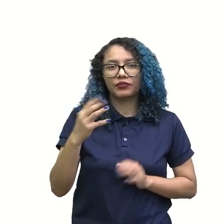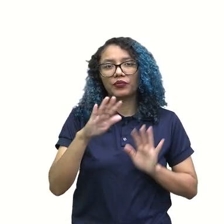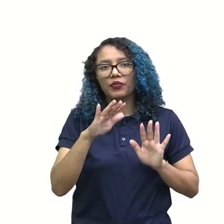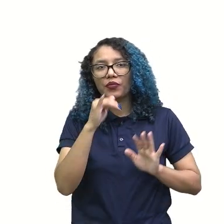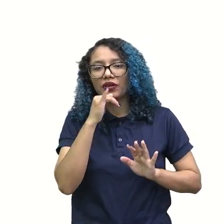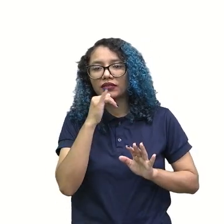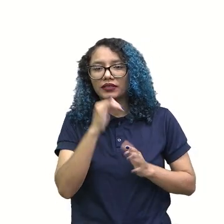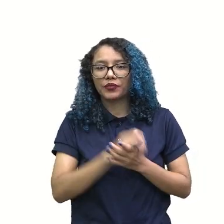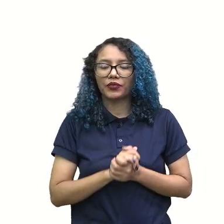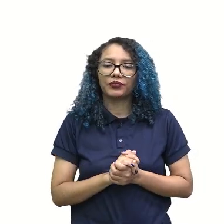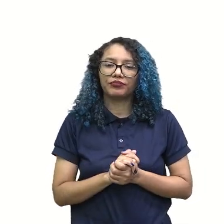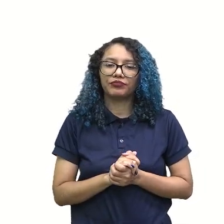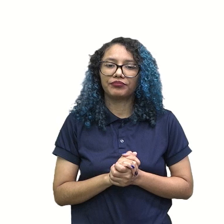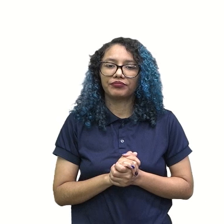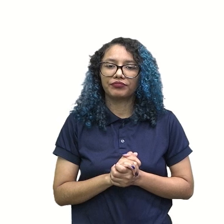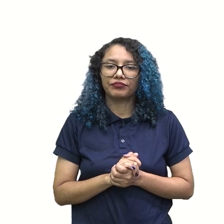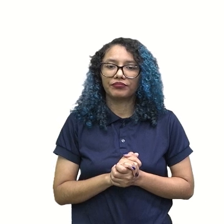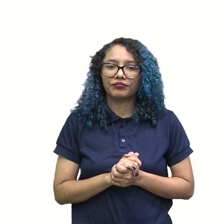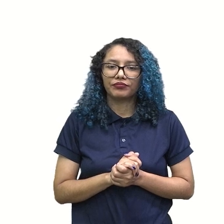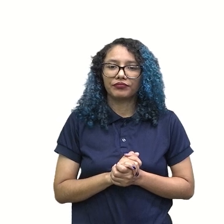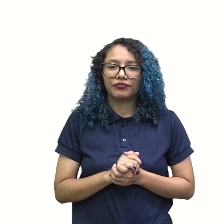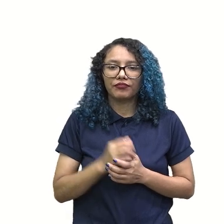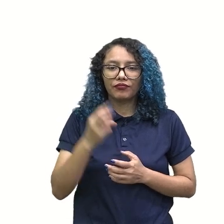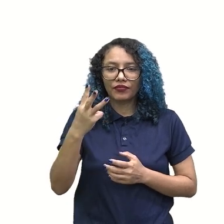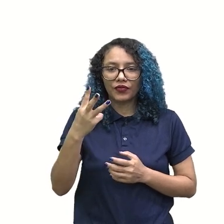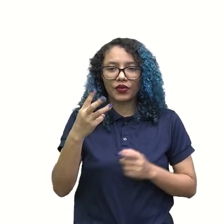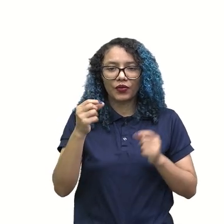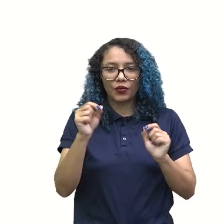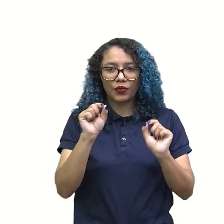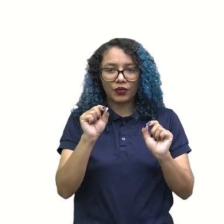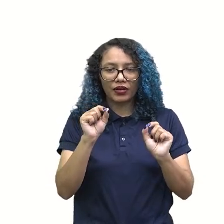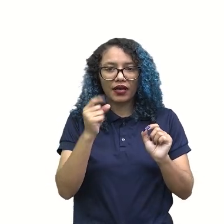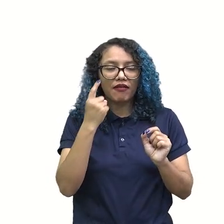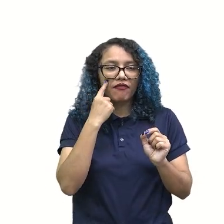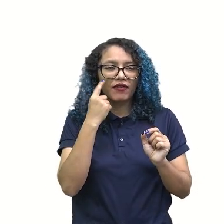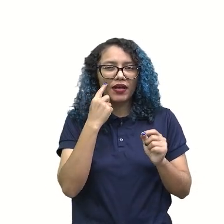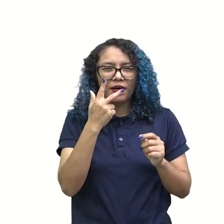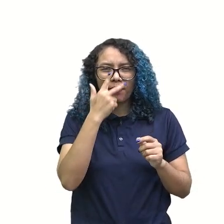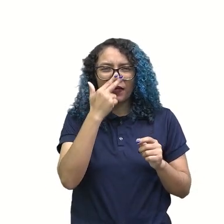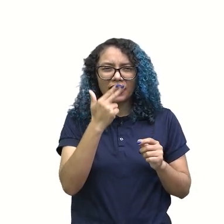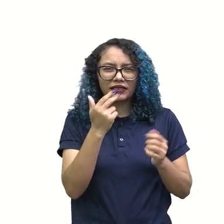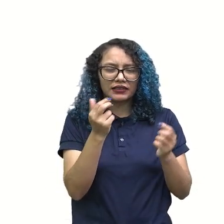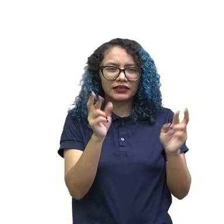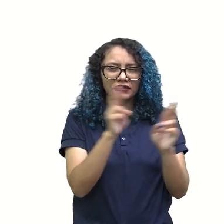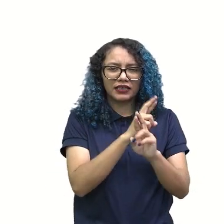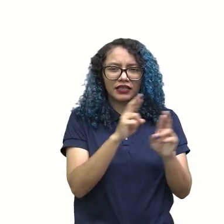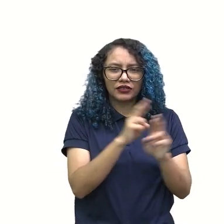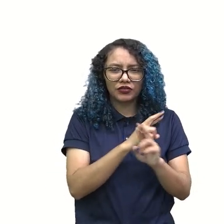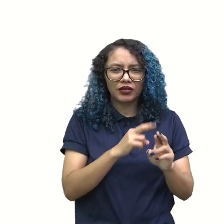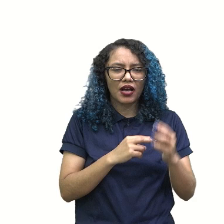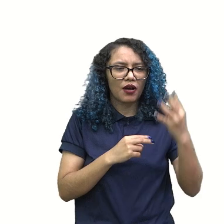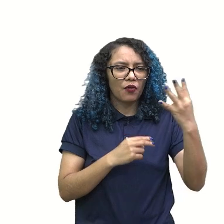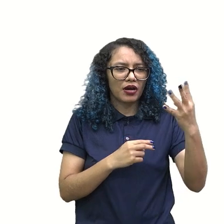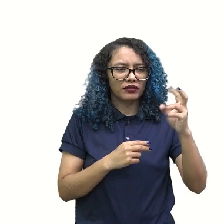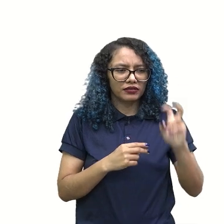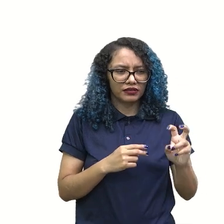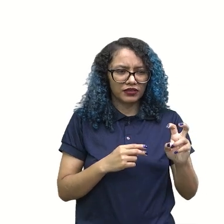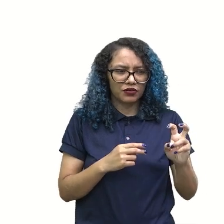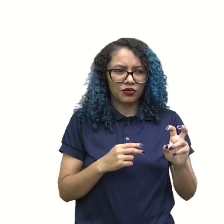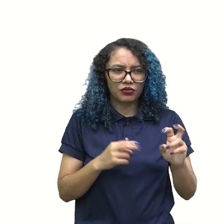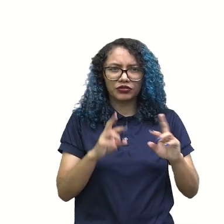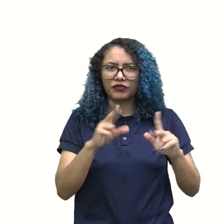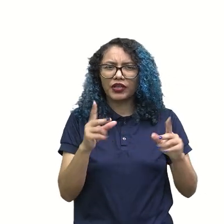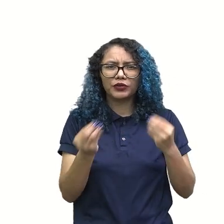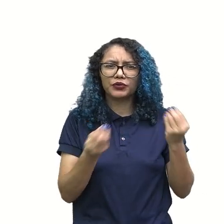repente, ele vai se olhar no espelho. Aí ele vai enxergar aqui o 4 e o 5. Como é que ele vai se enxergar diferente? Não tem como.